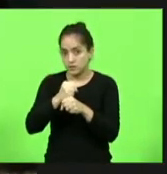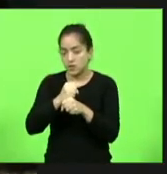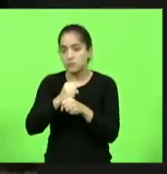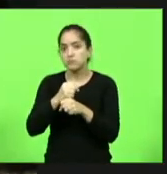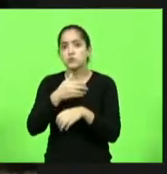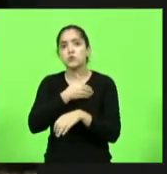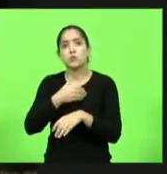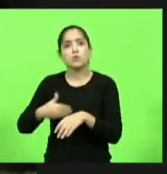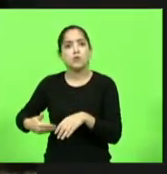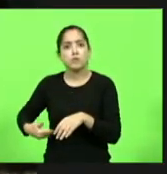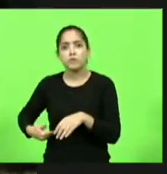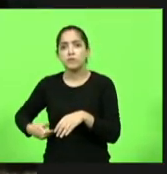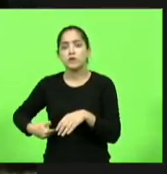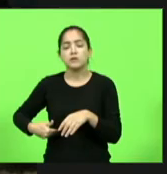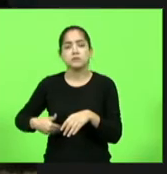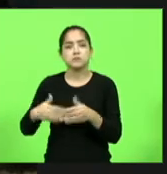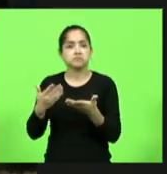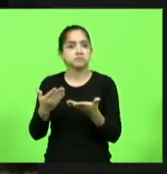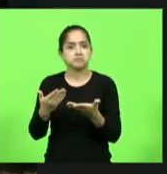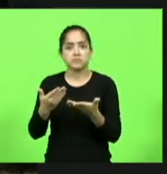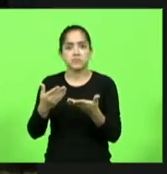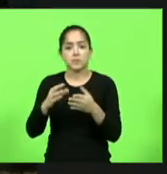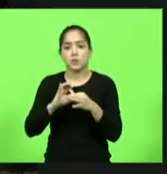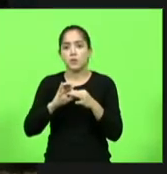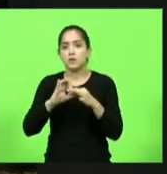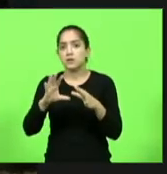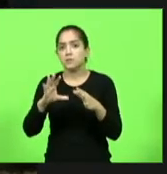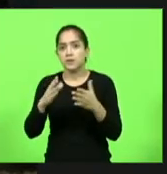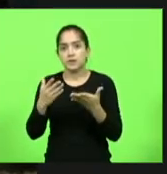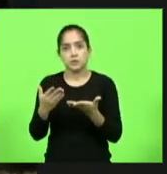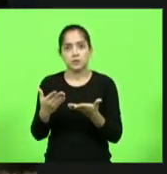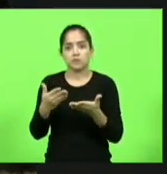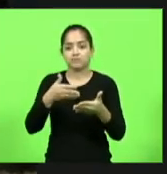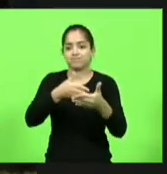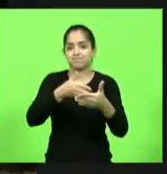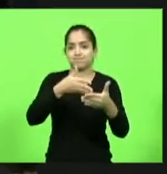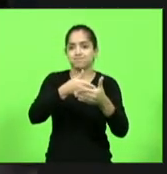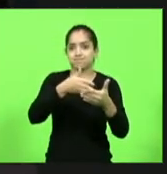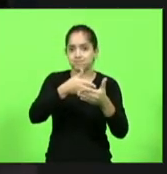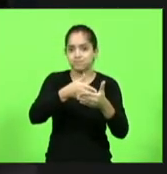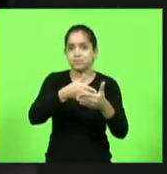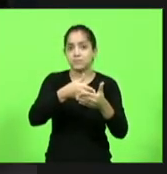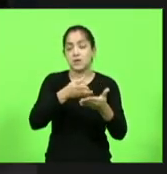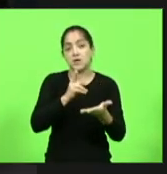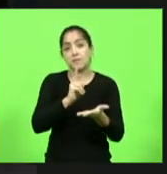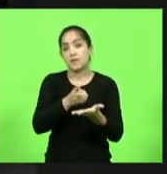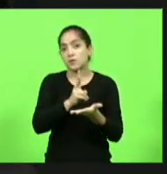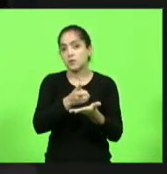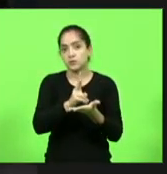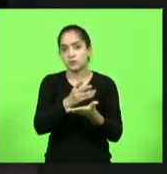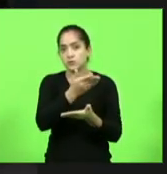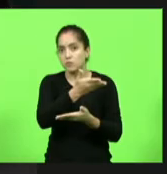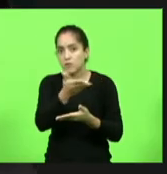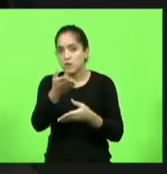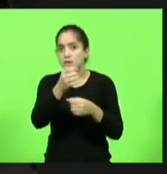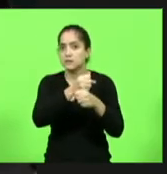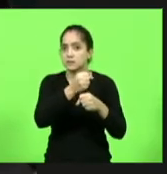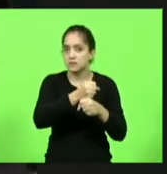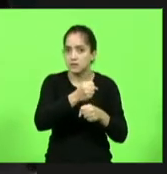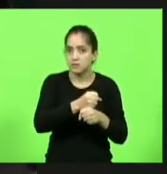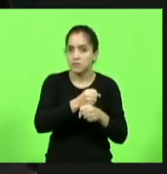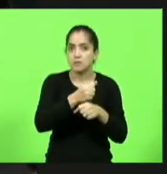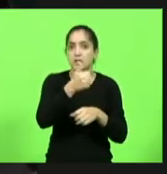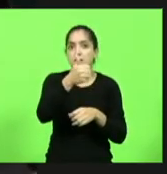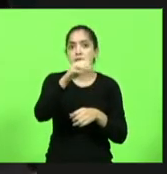conseguiu destravar o empecilho que tem para continuidade da 108, a